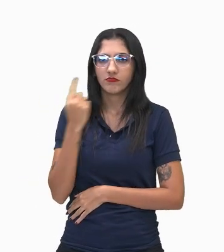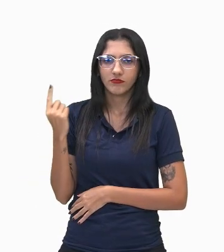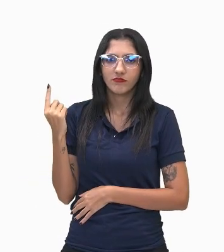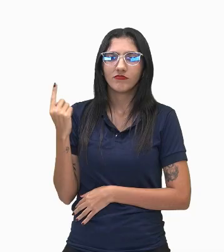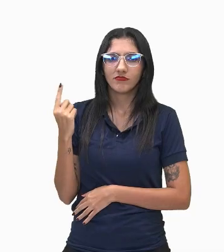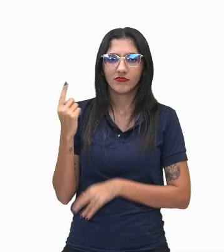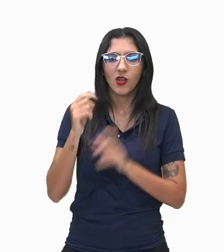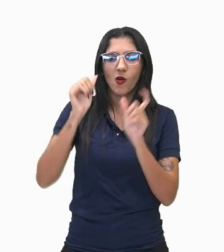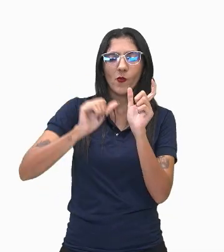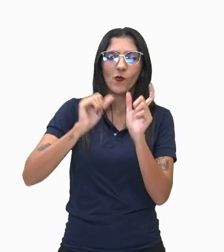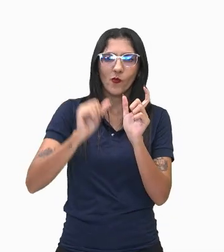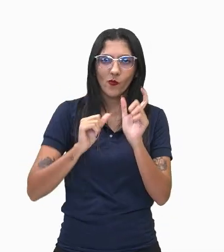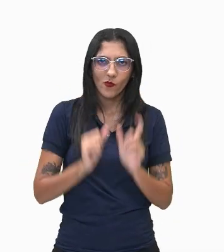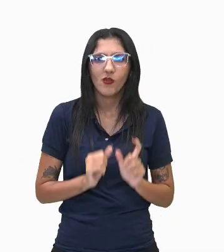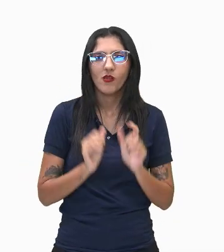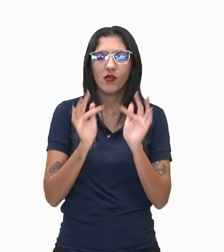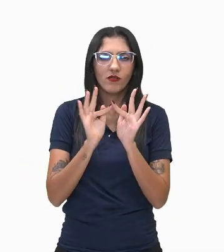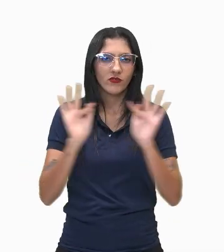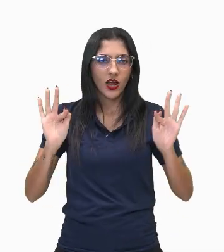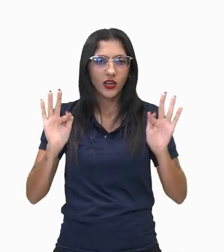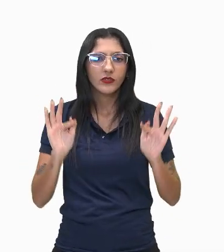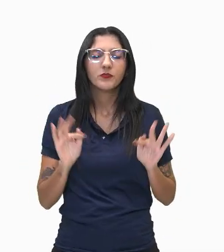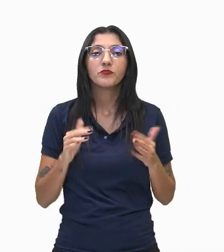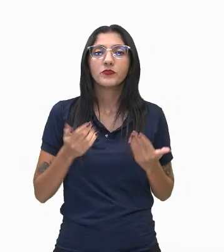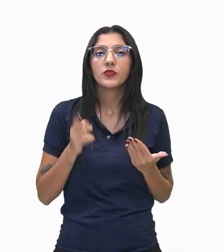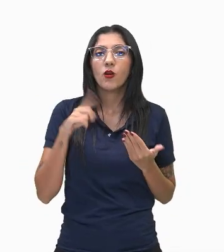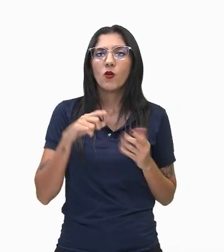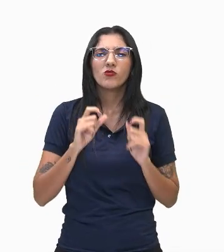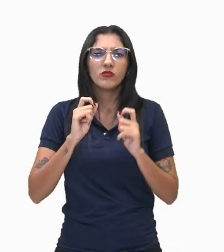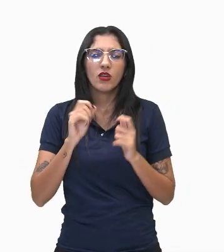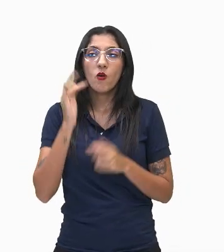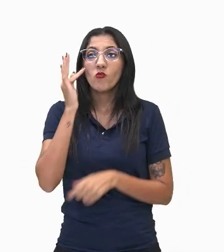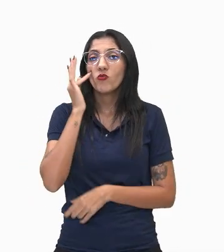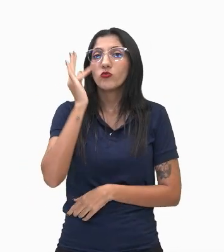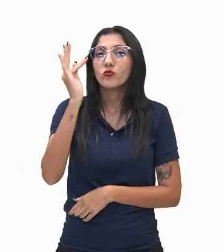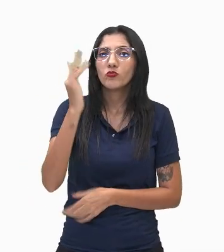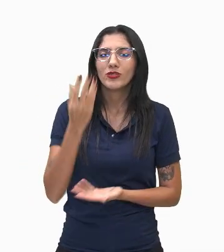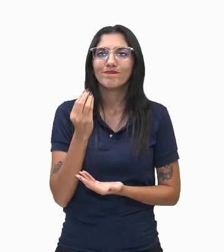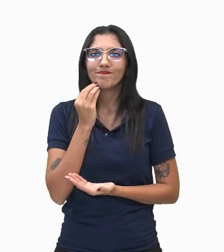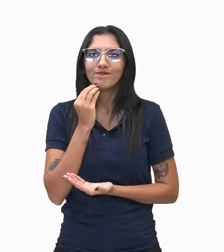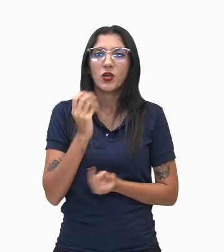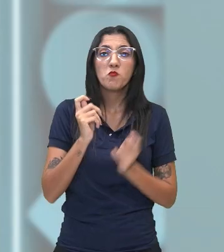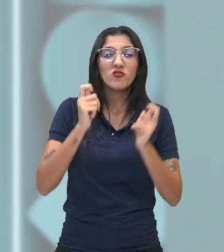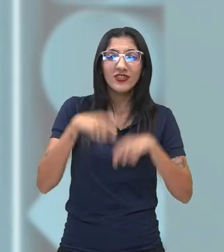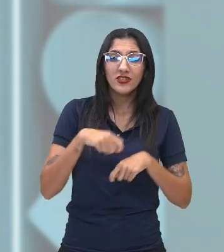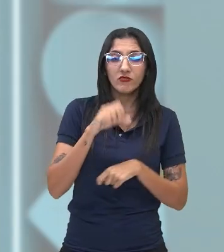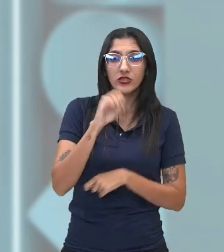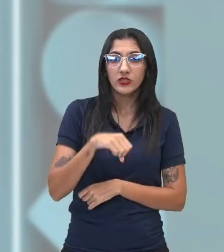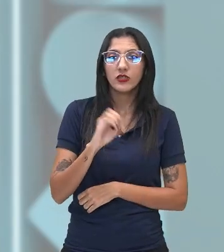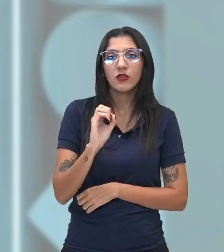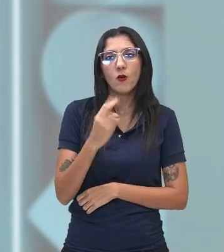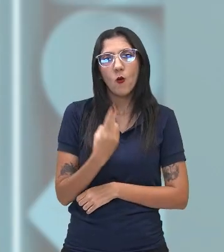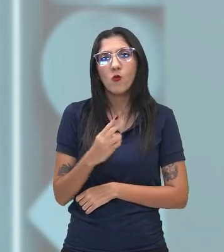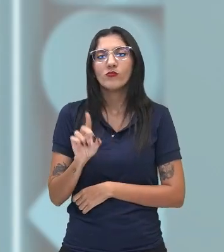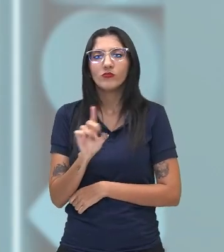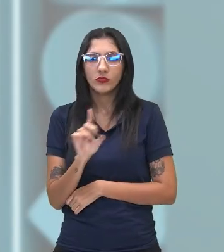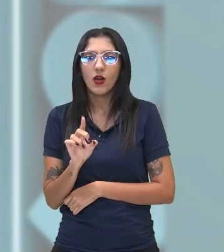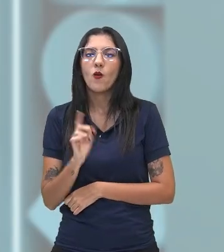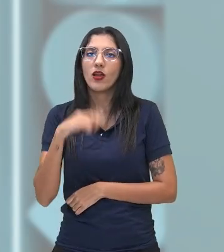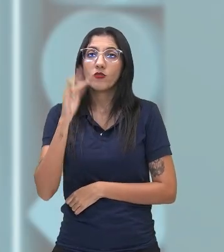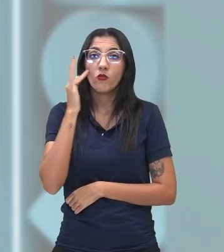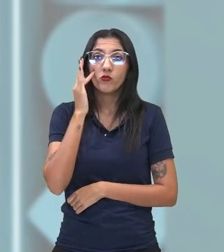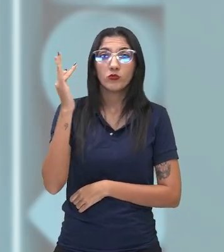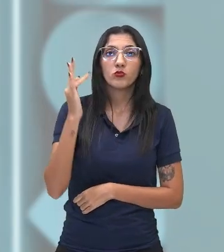ela tinha falado. Então, o futuro é algo que pode acontecer ou não. Futuro do presente